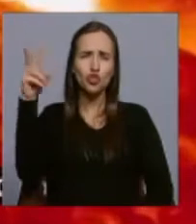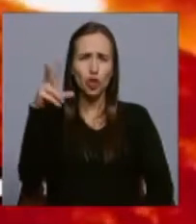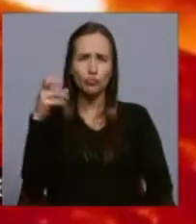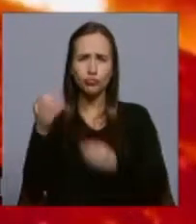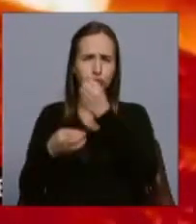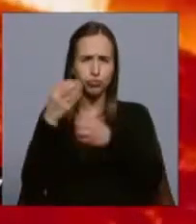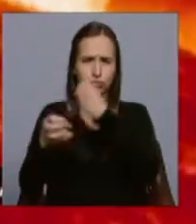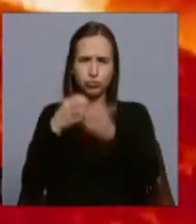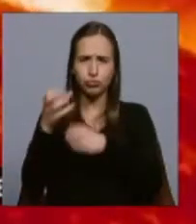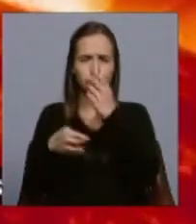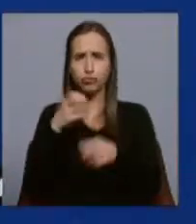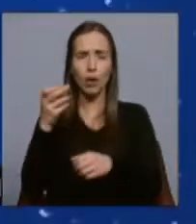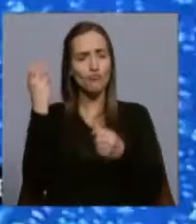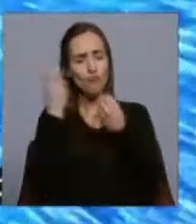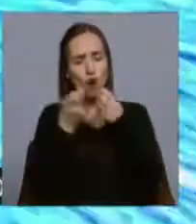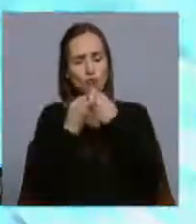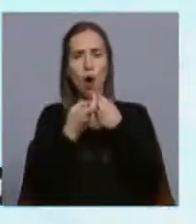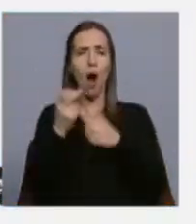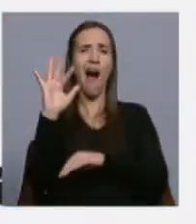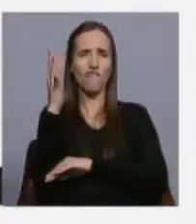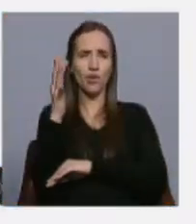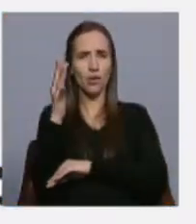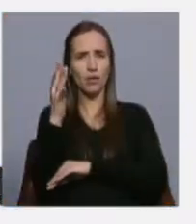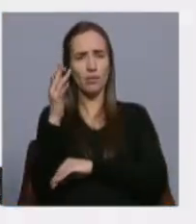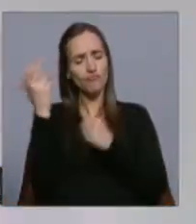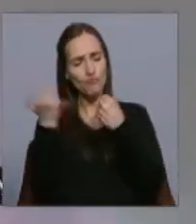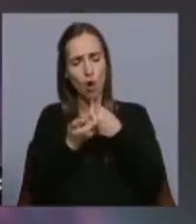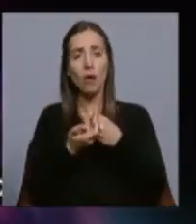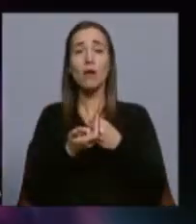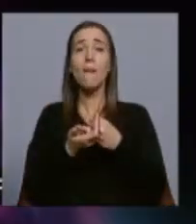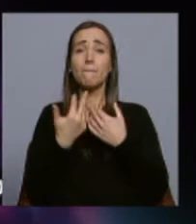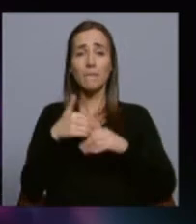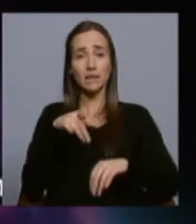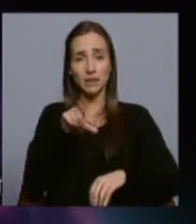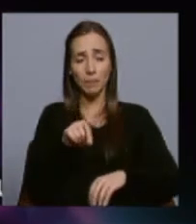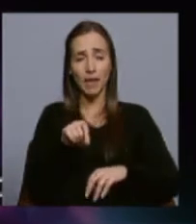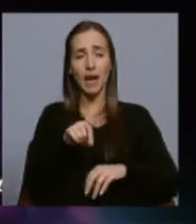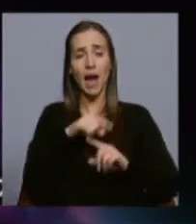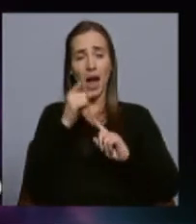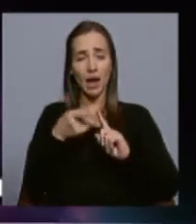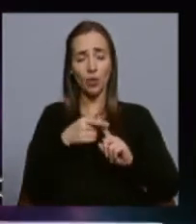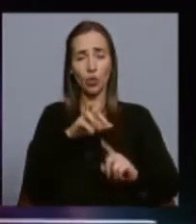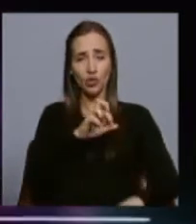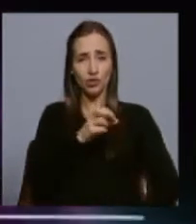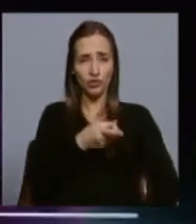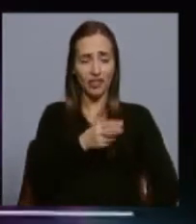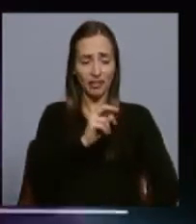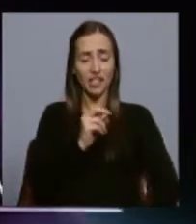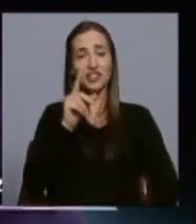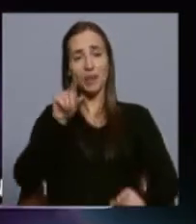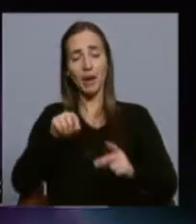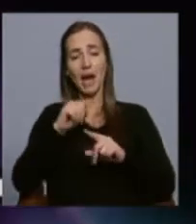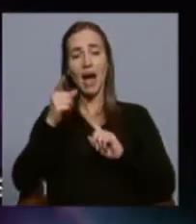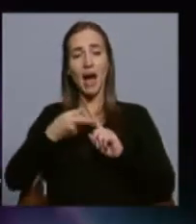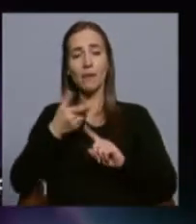que ficou registada claramente nas árvores. Mas não só. Para além de 993, houve também outra em 1052